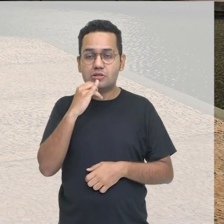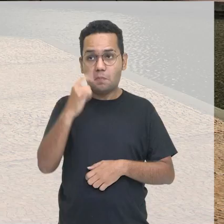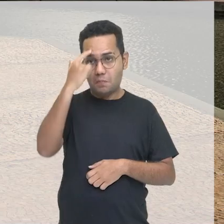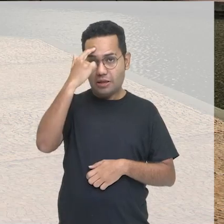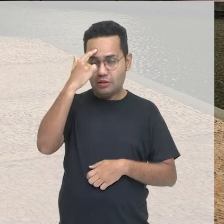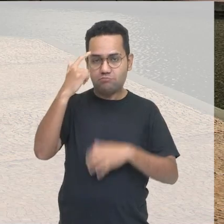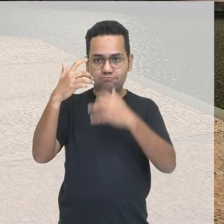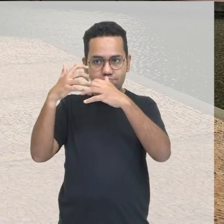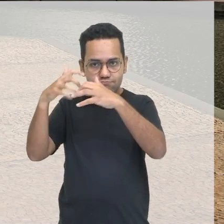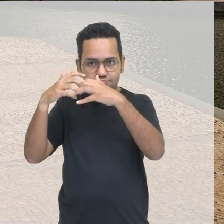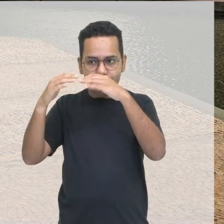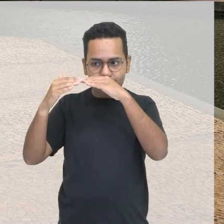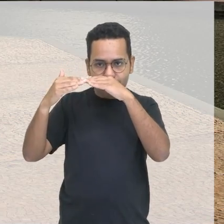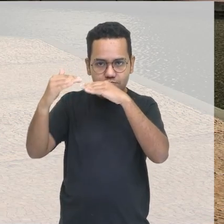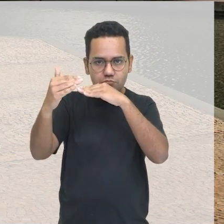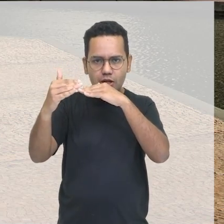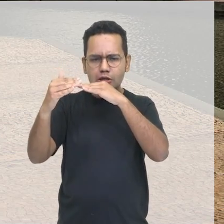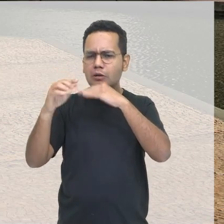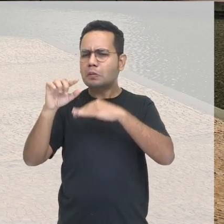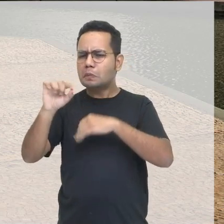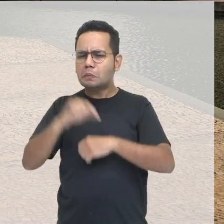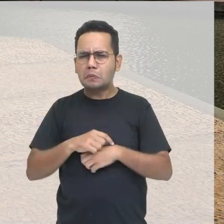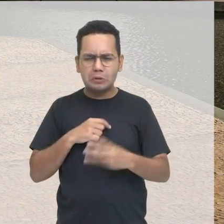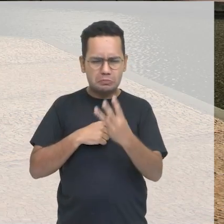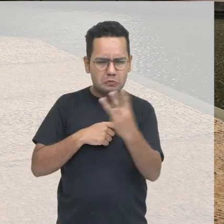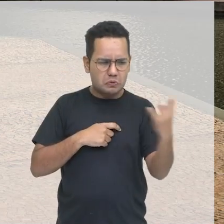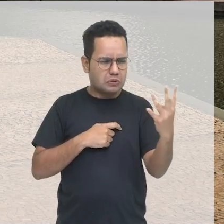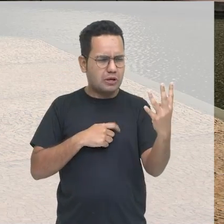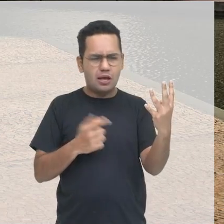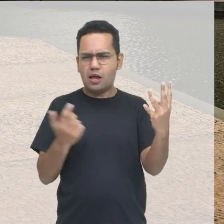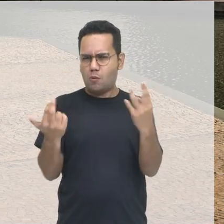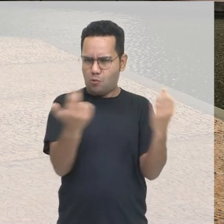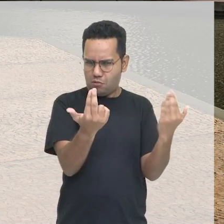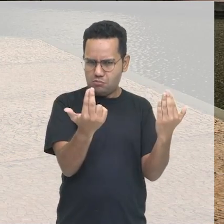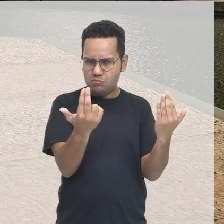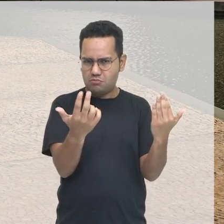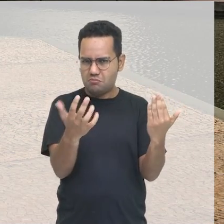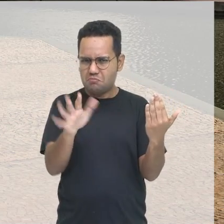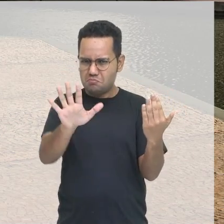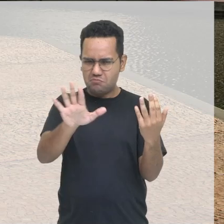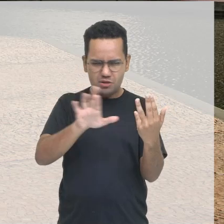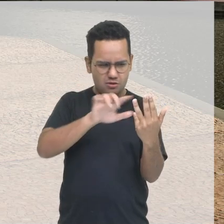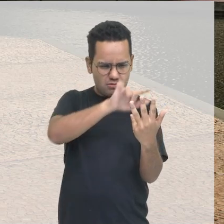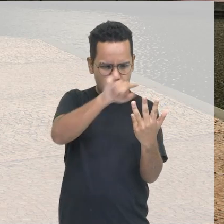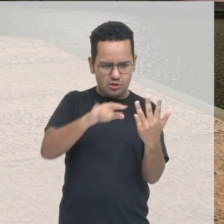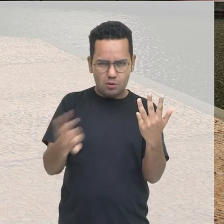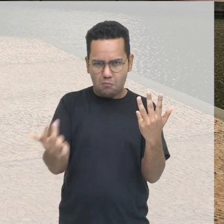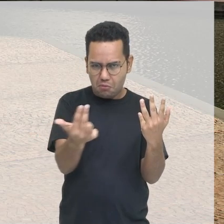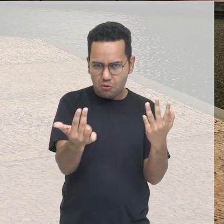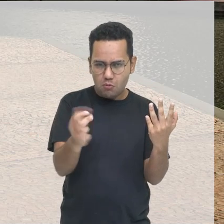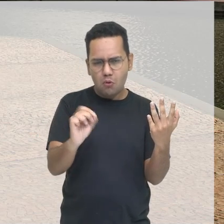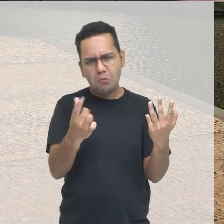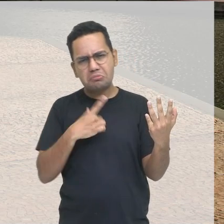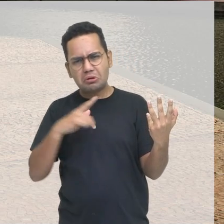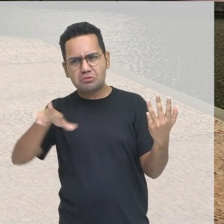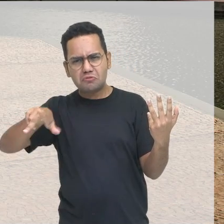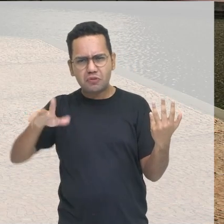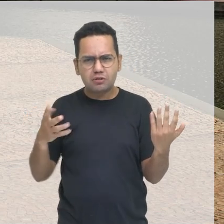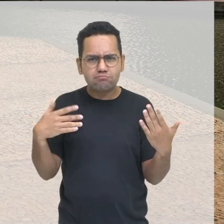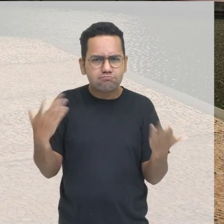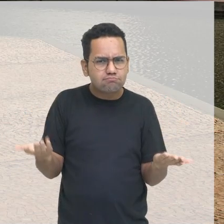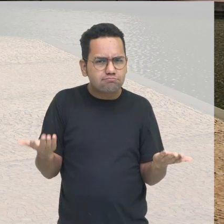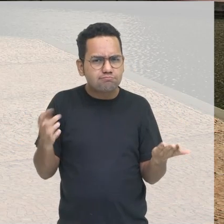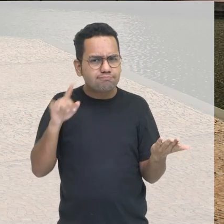nós tomamos esses conceitos um pelo outro, mas será que são toda a mesma coisa? Então vamos